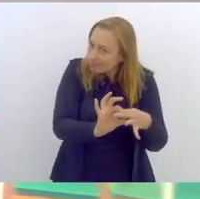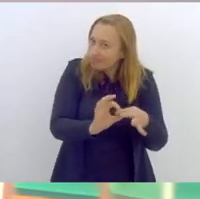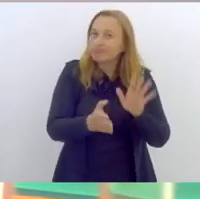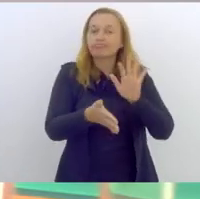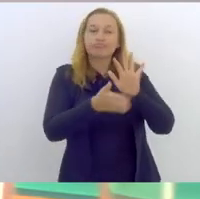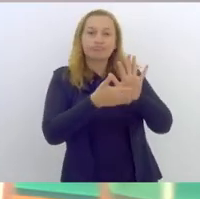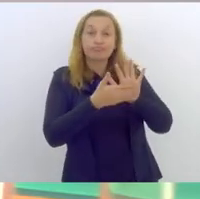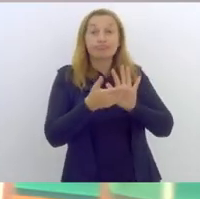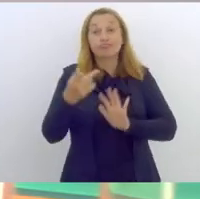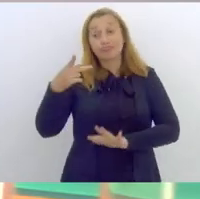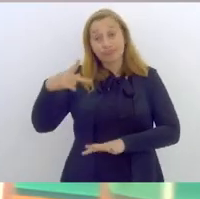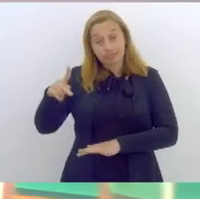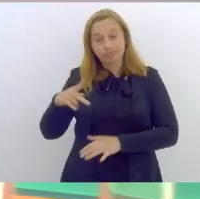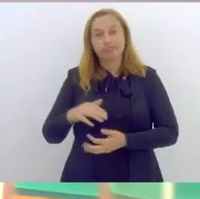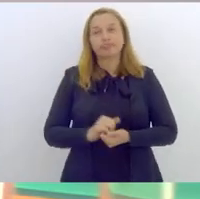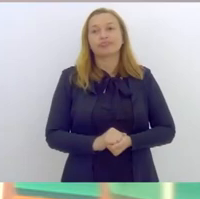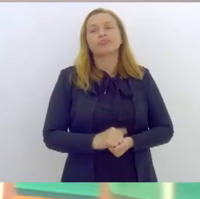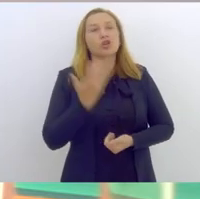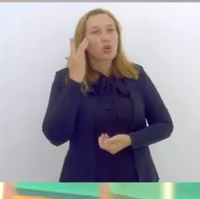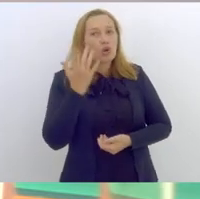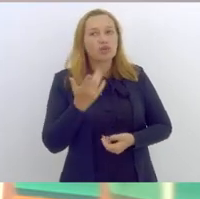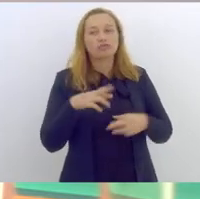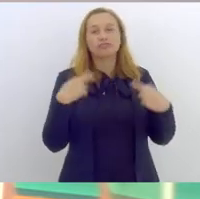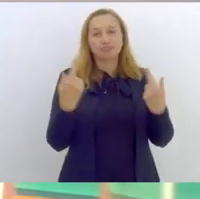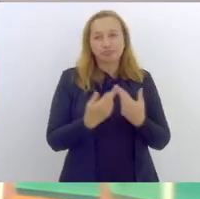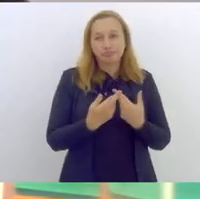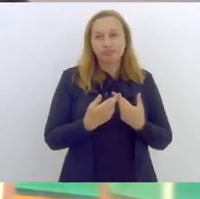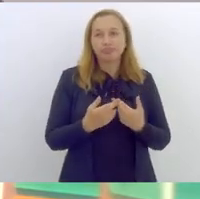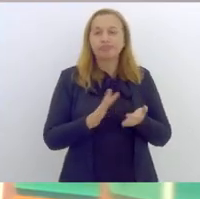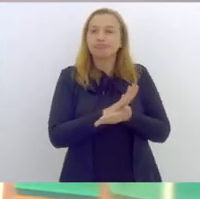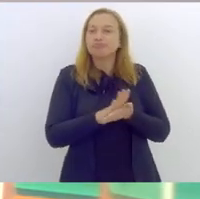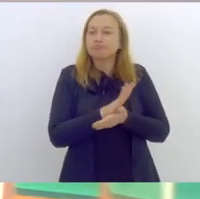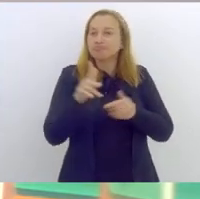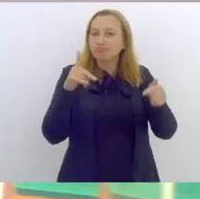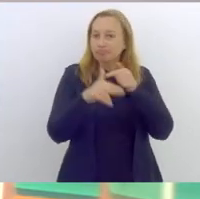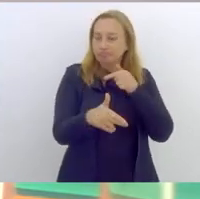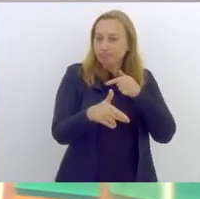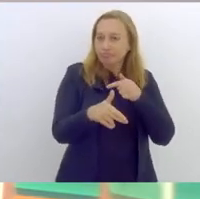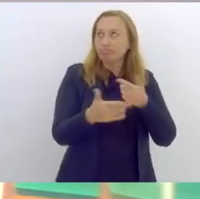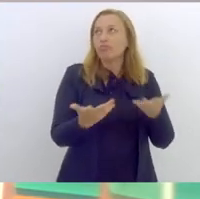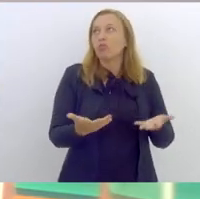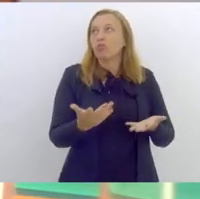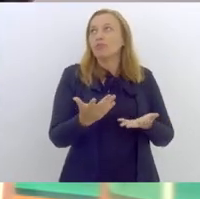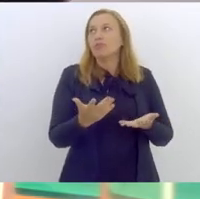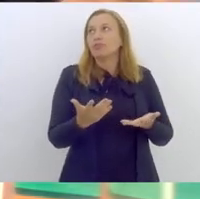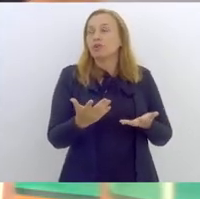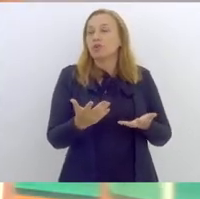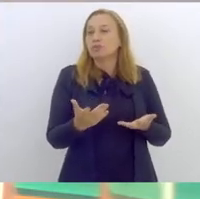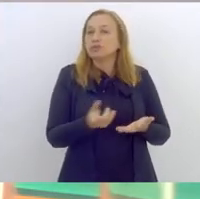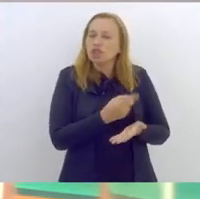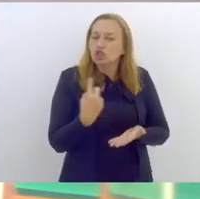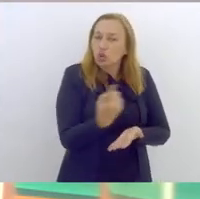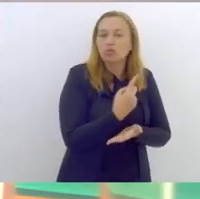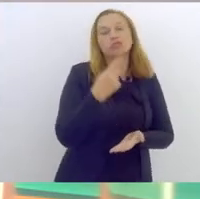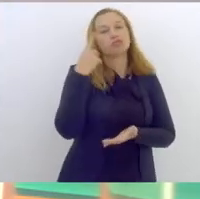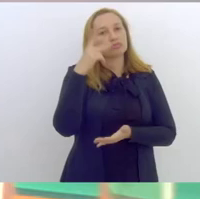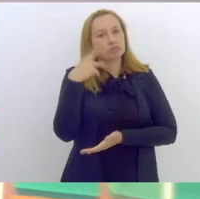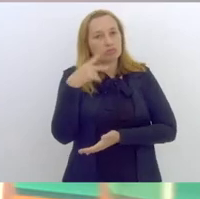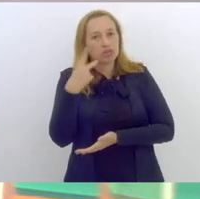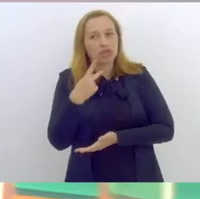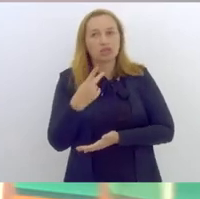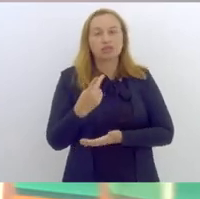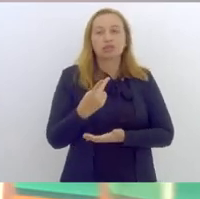proposituras eu acho que devemos fazer uma reunião e nada impedindo pelo menos não quanto a nós parlamentares